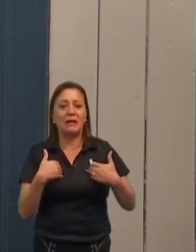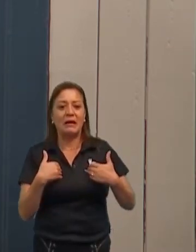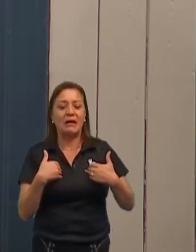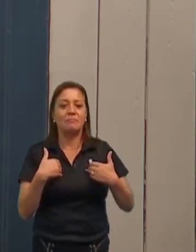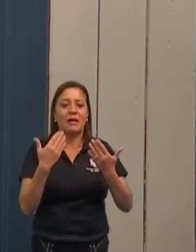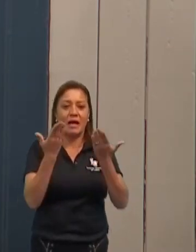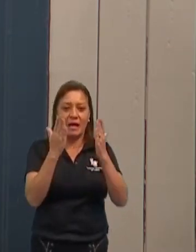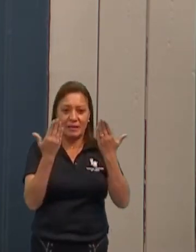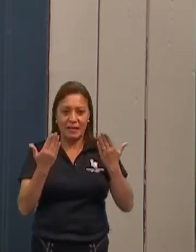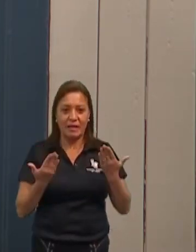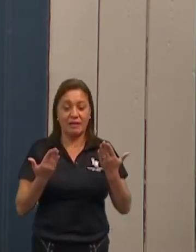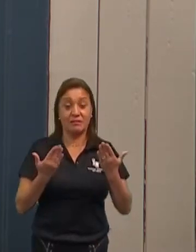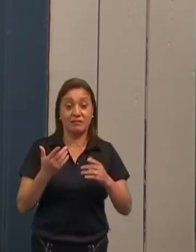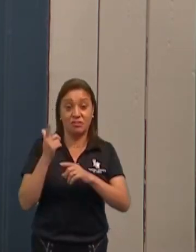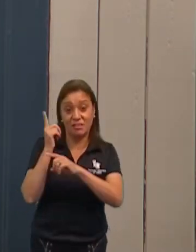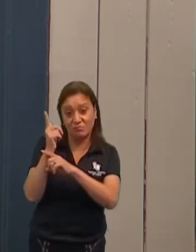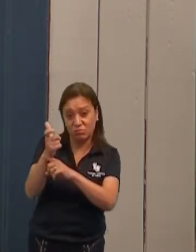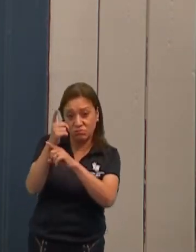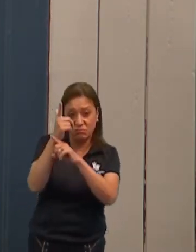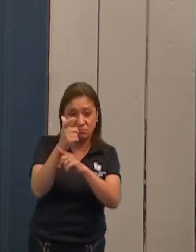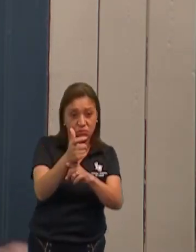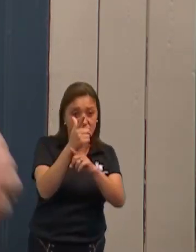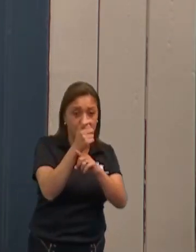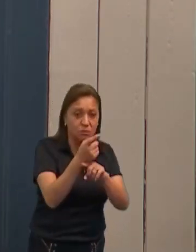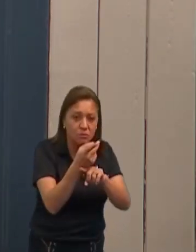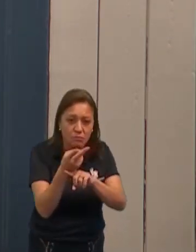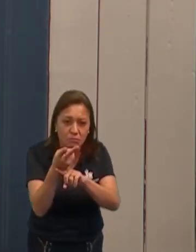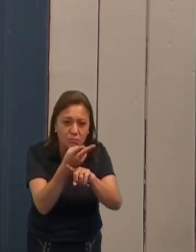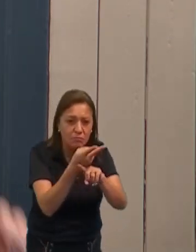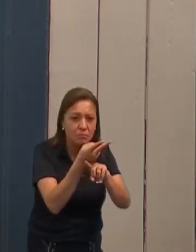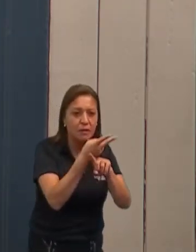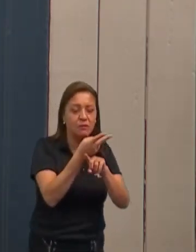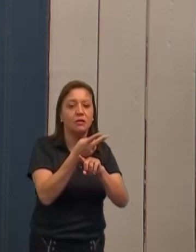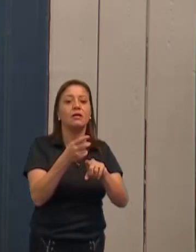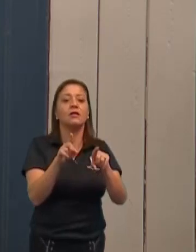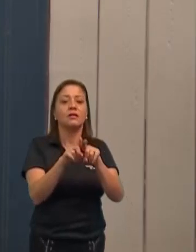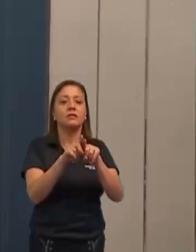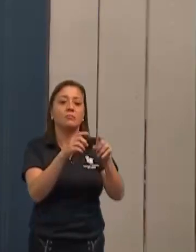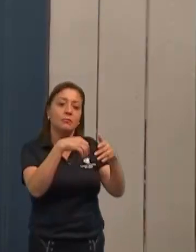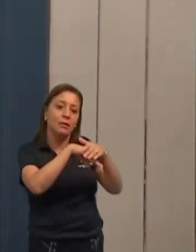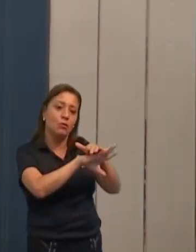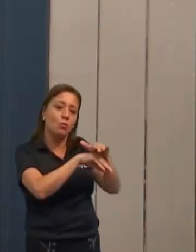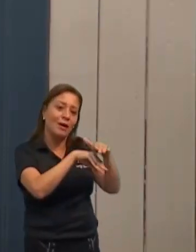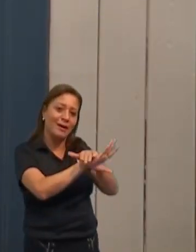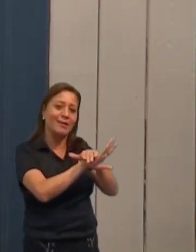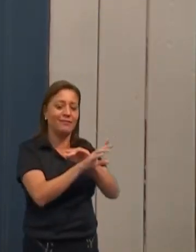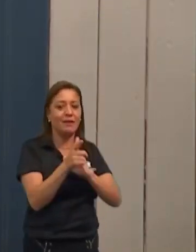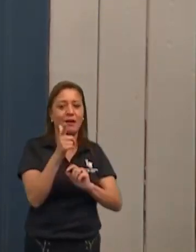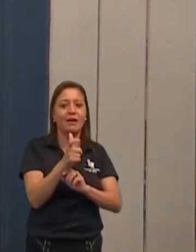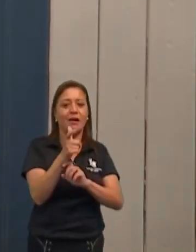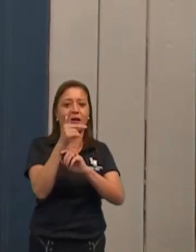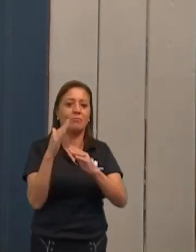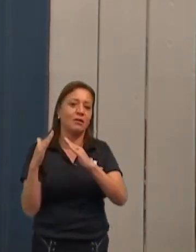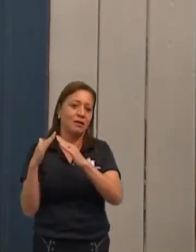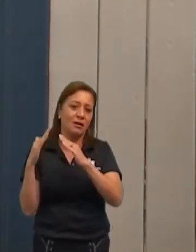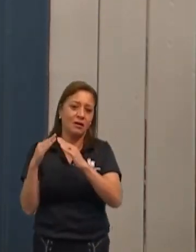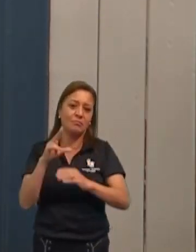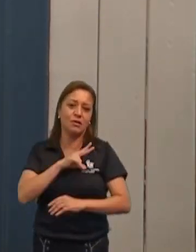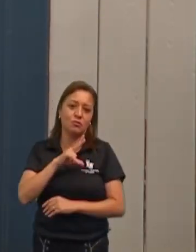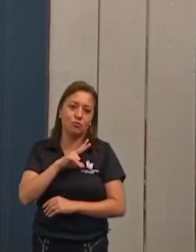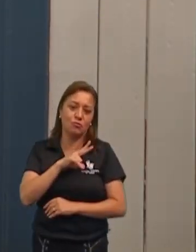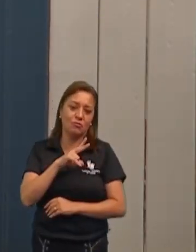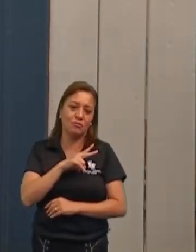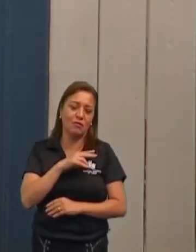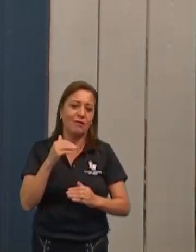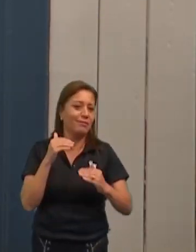desportiva e o colecionamento de armas, fonte de suprimento para o crime. De acordo com o relatório